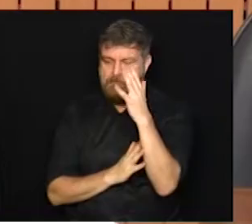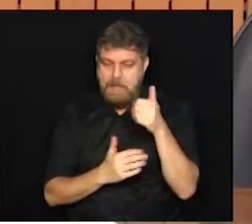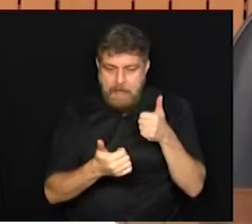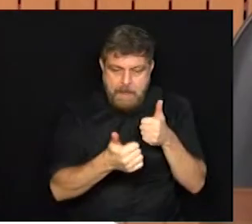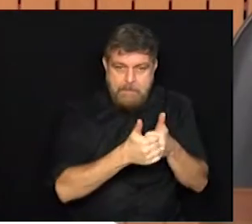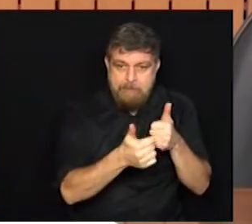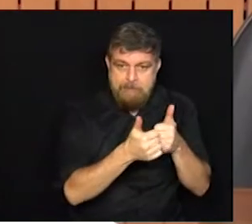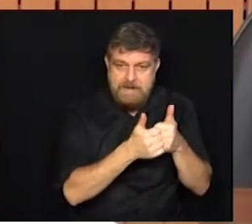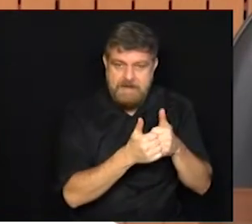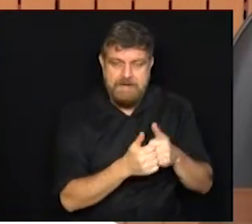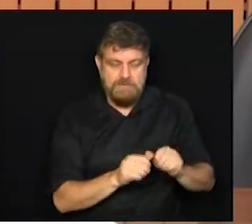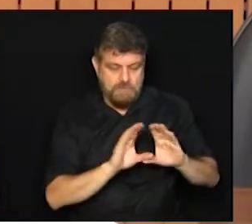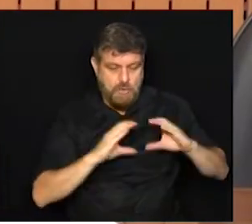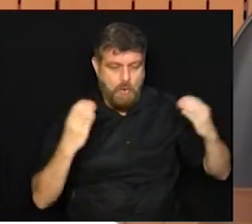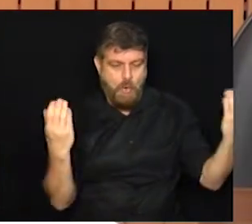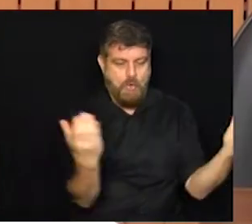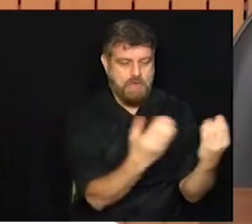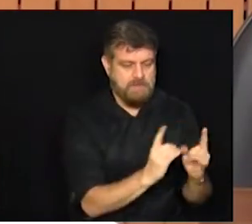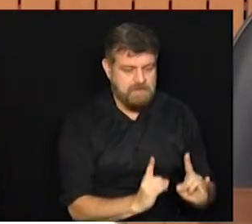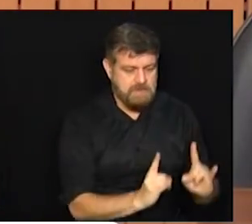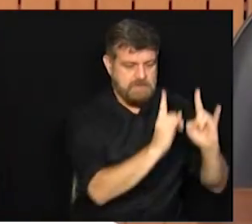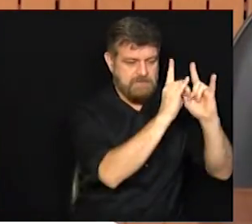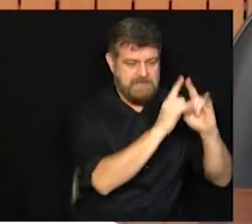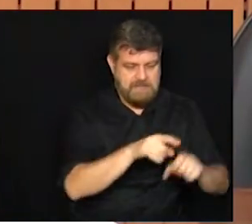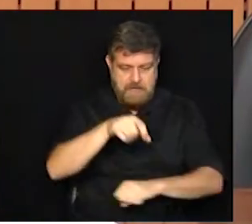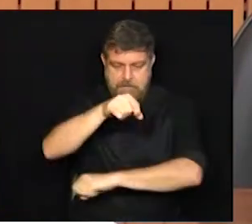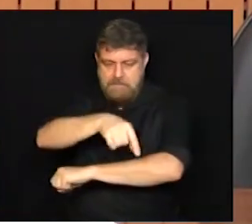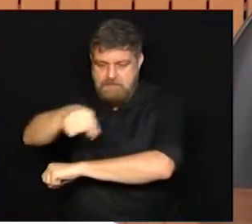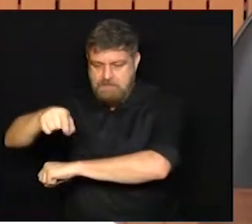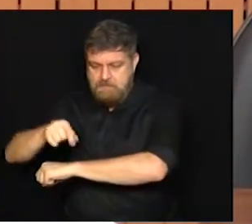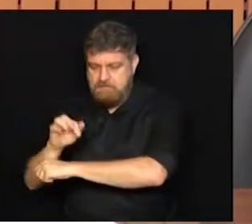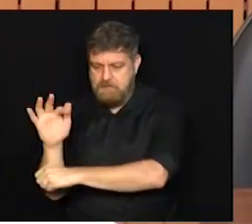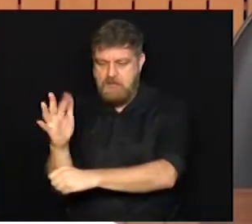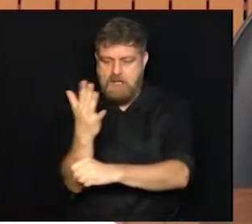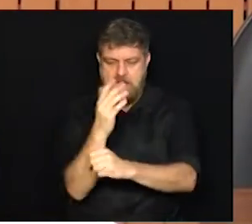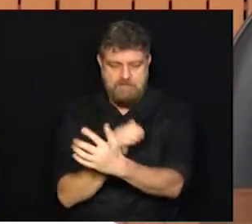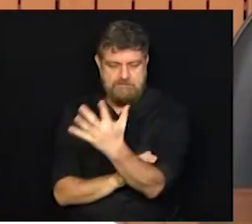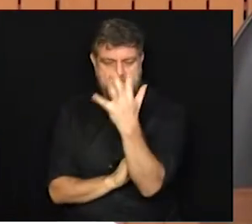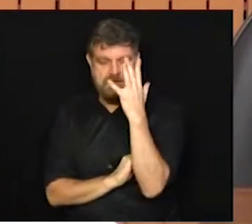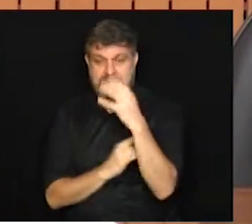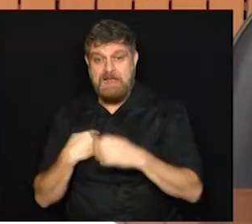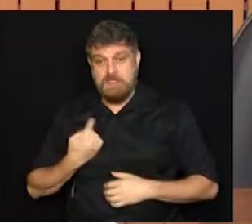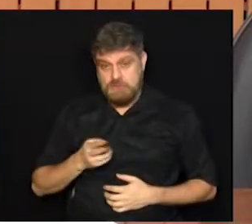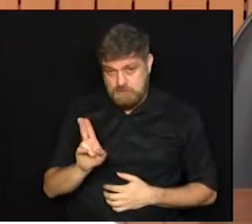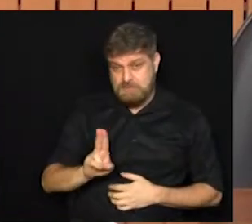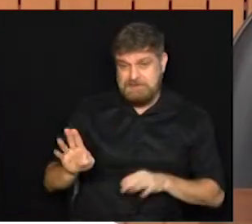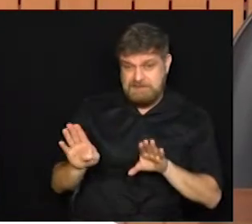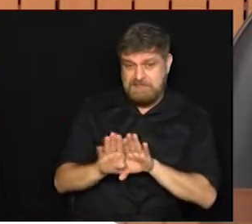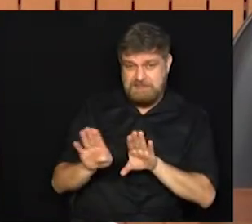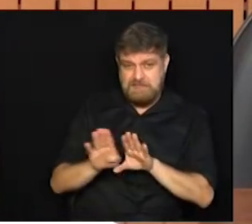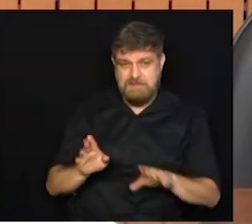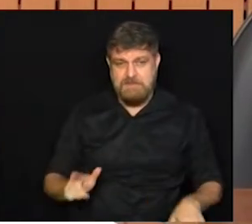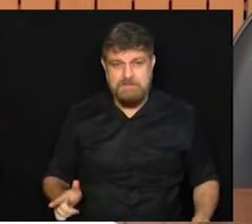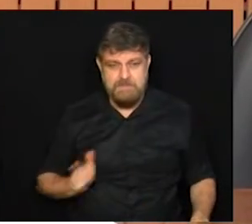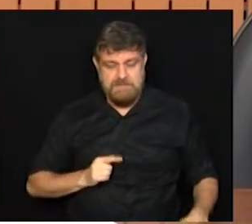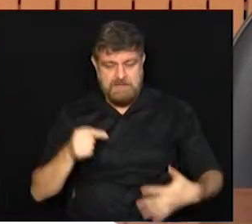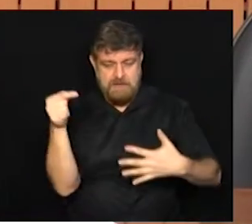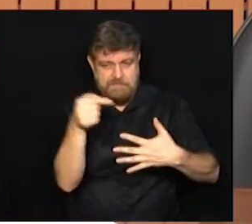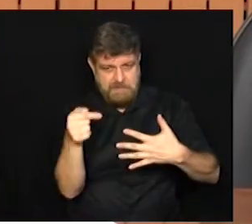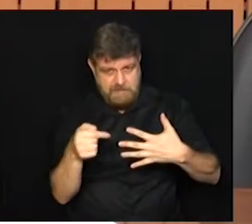do empreendimento, mas em não havendo, se a gente pudesse também usar isso, mas ficar pontuado assim,